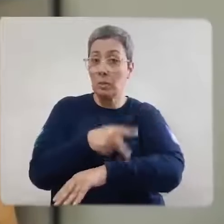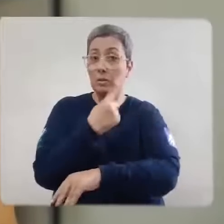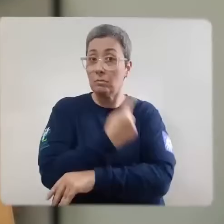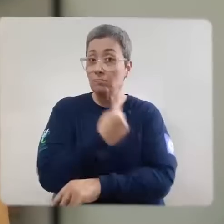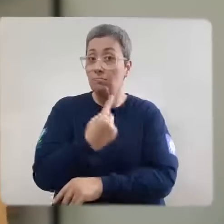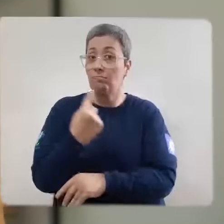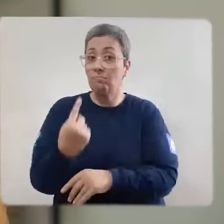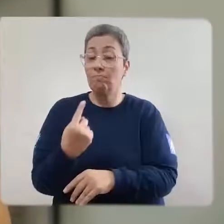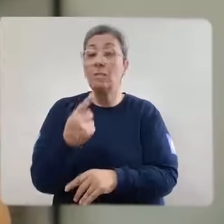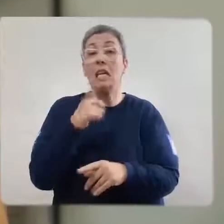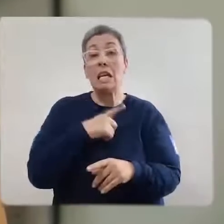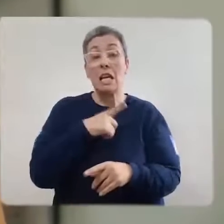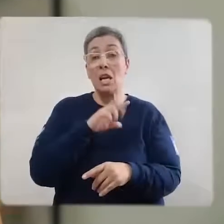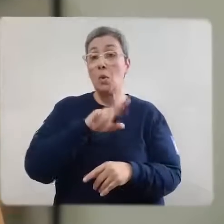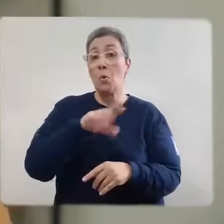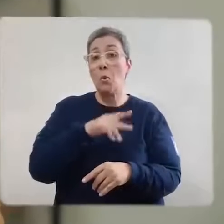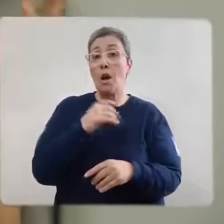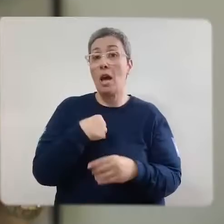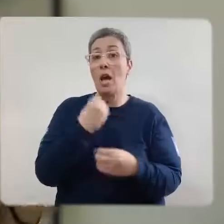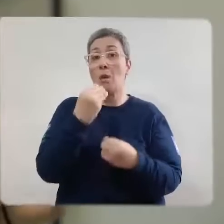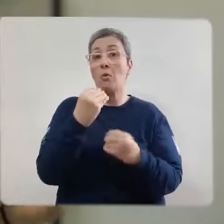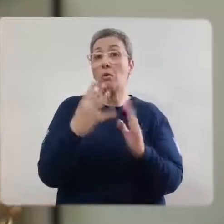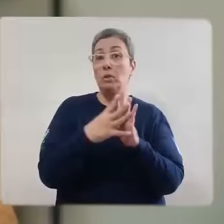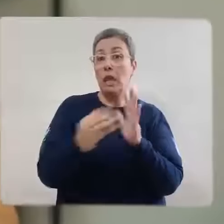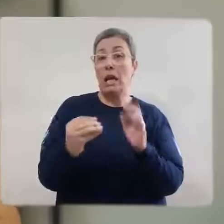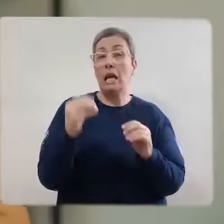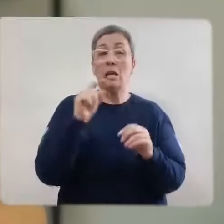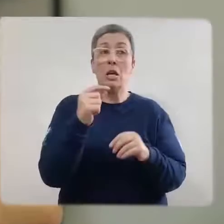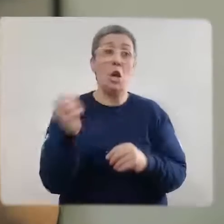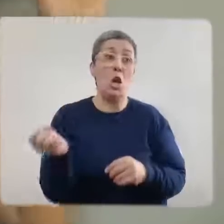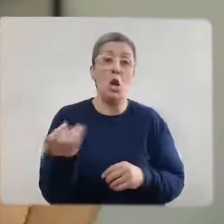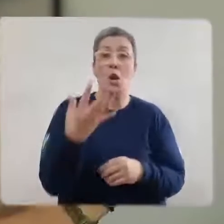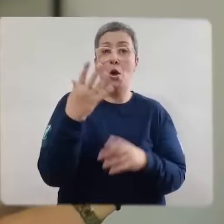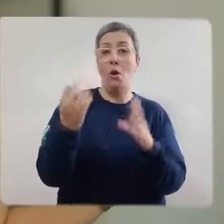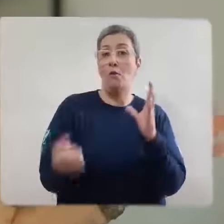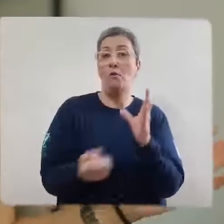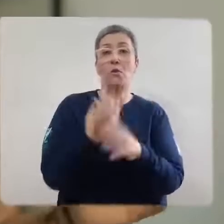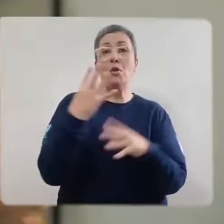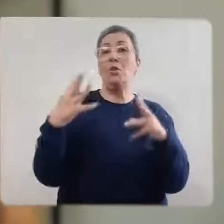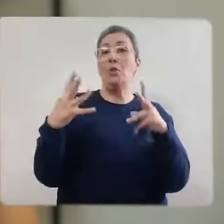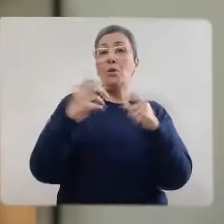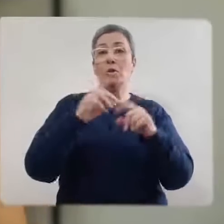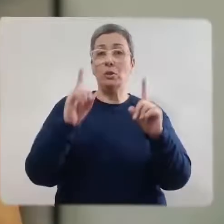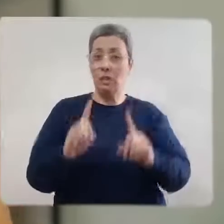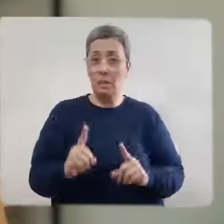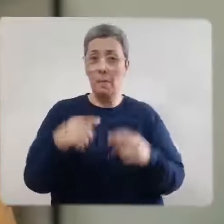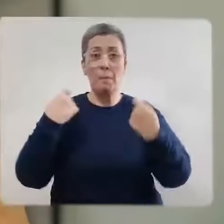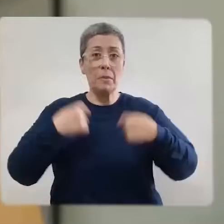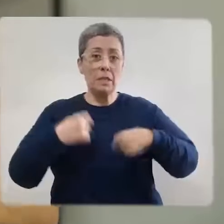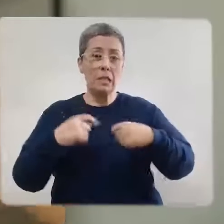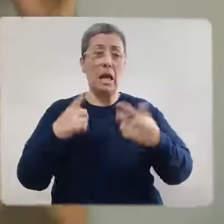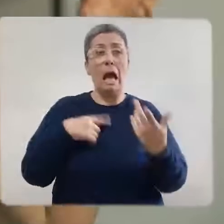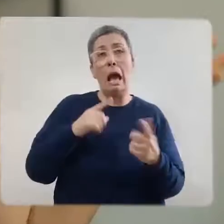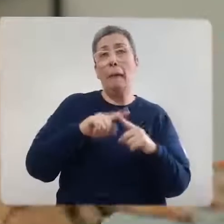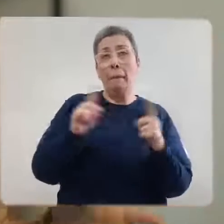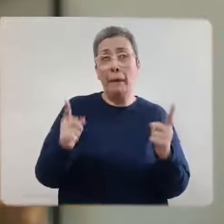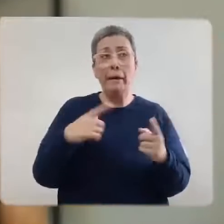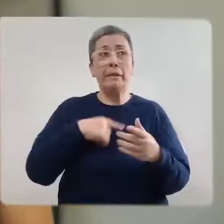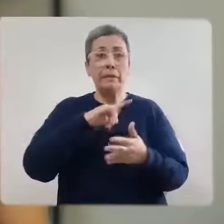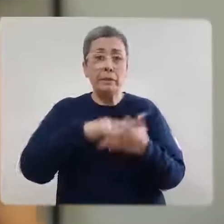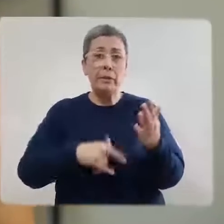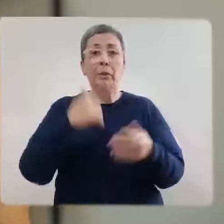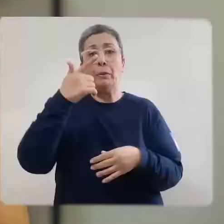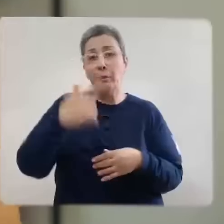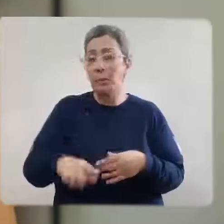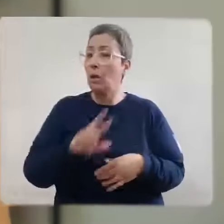pedagógica individualizada, ela não é uma moda, Todas as crianças agora com deficiência devem ter, porque é mais um